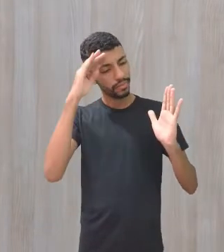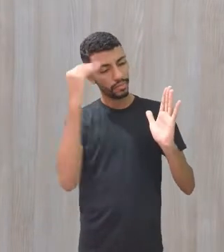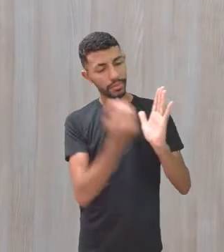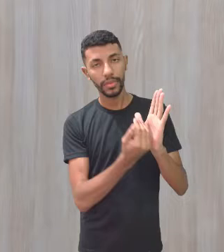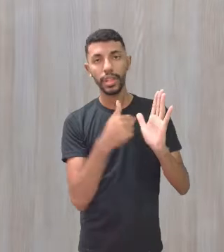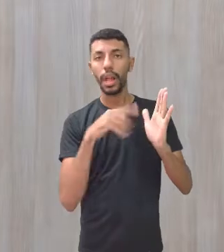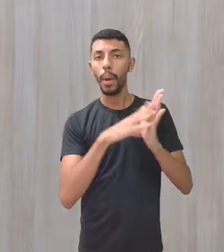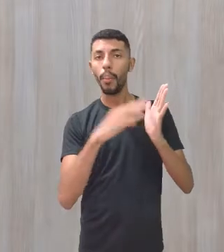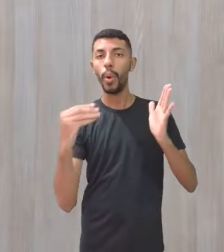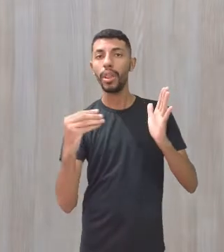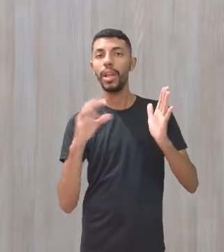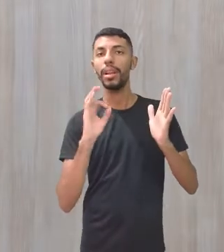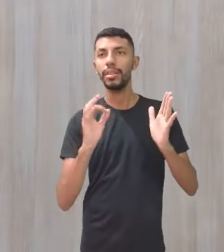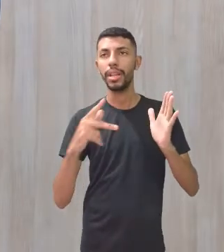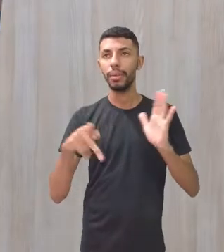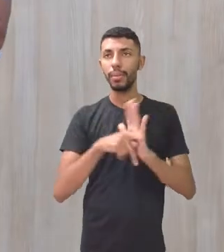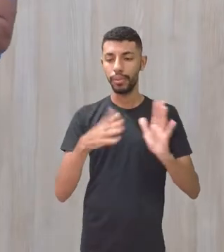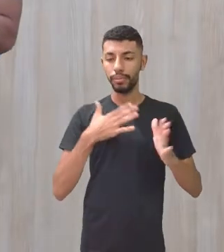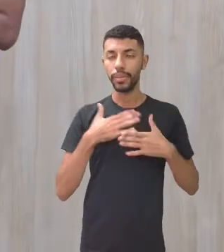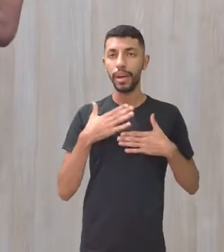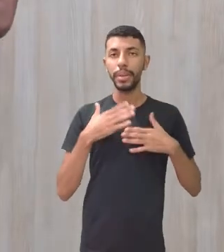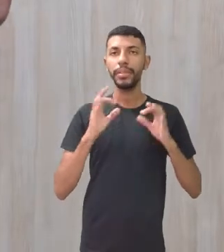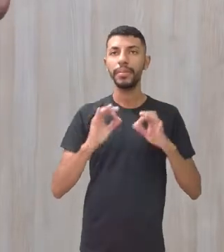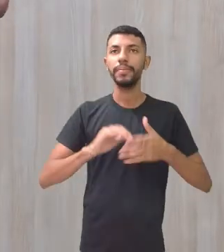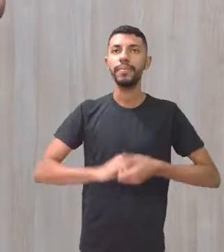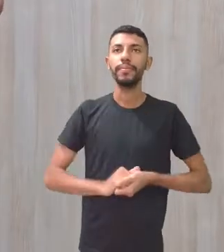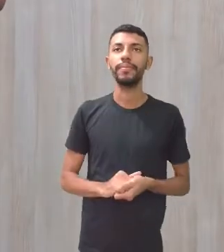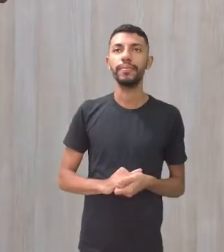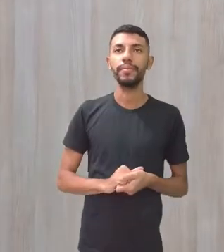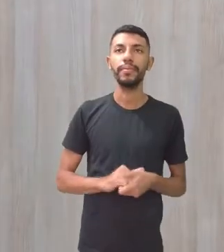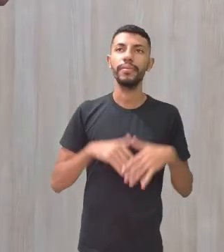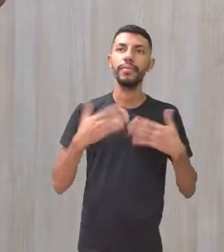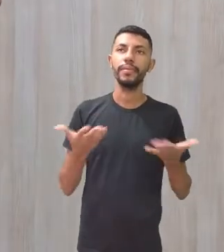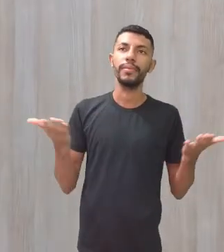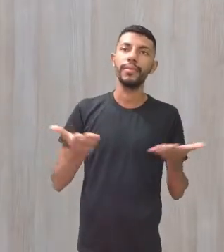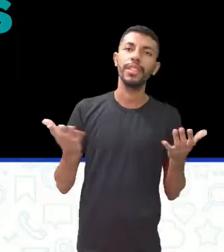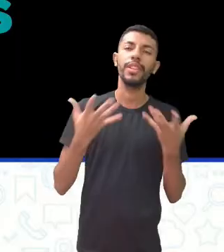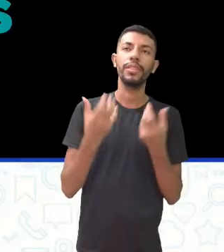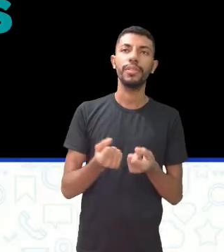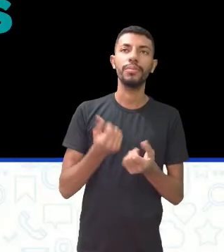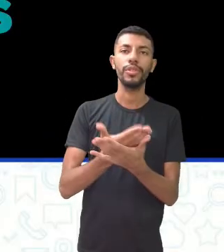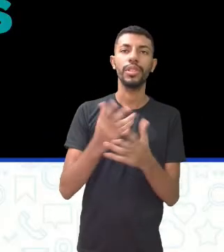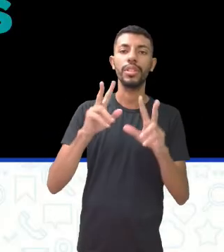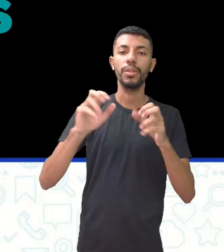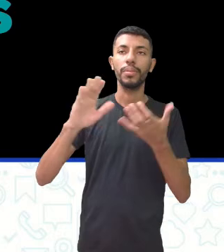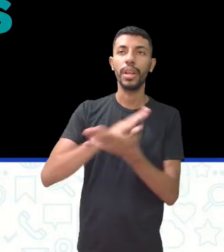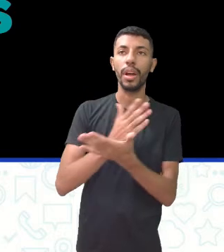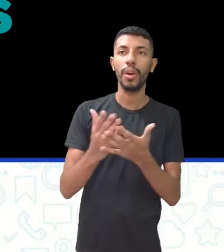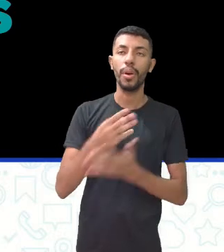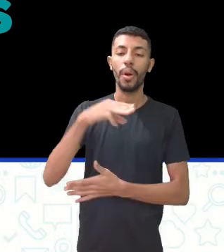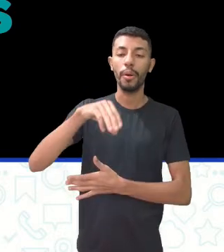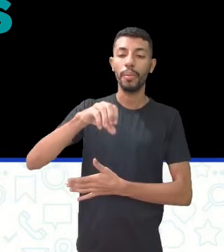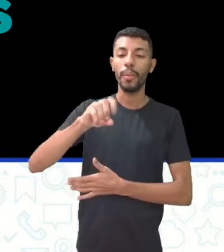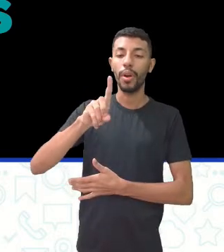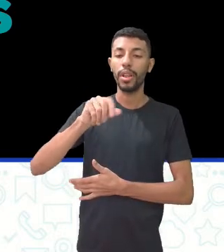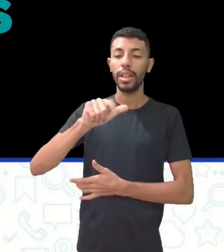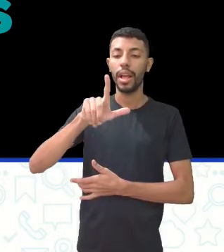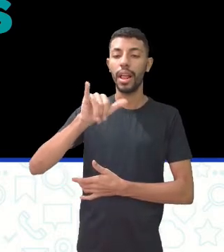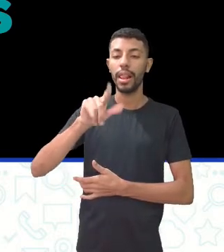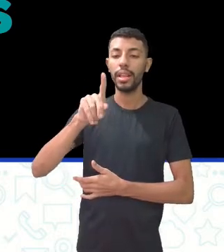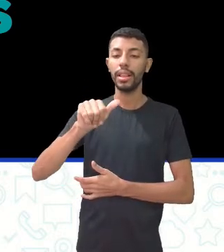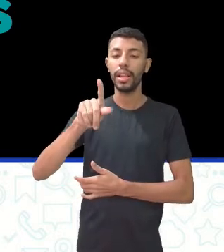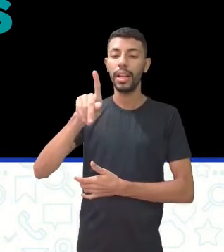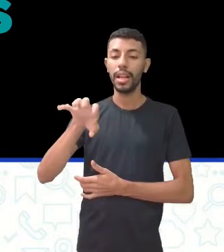ela de modelo ali para mim, certo? E agora vamos falar de algumas modalidades, né? Se você perdeu a